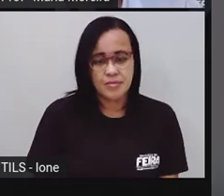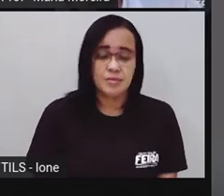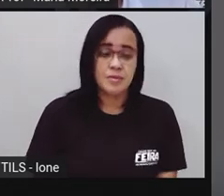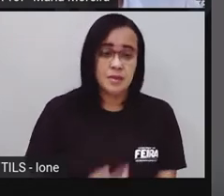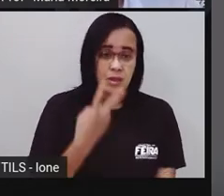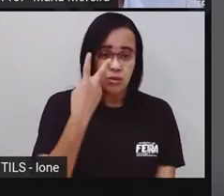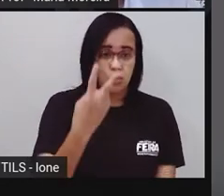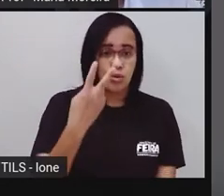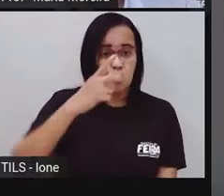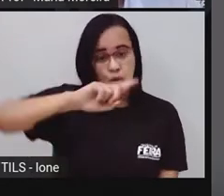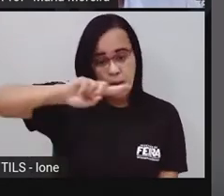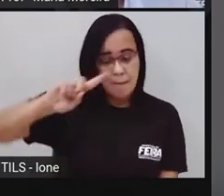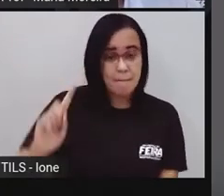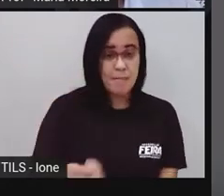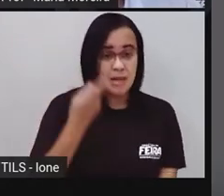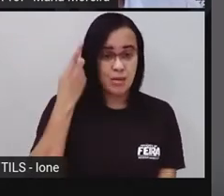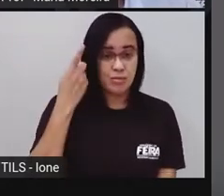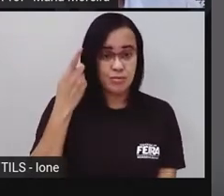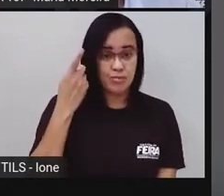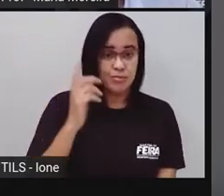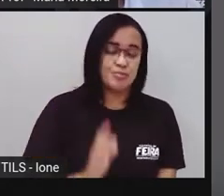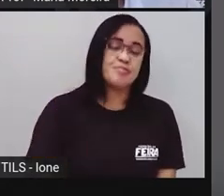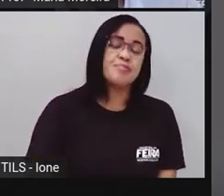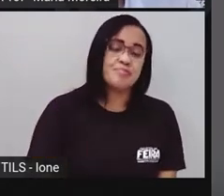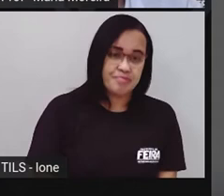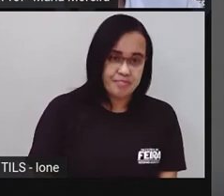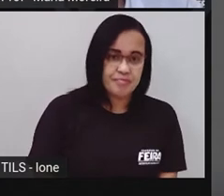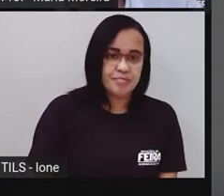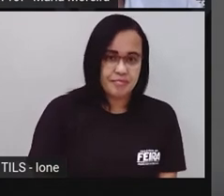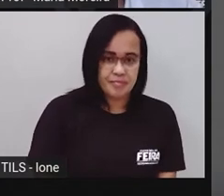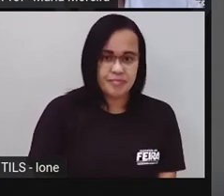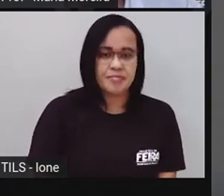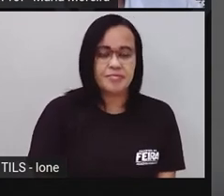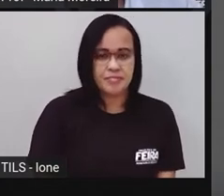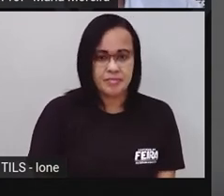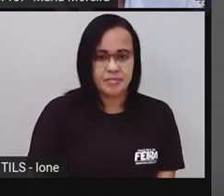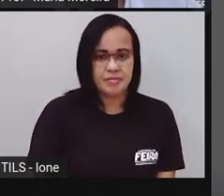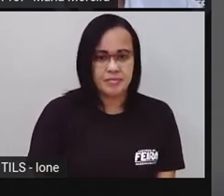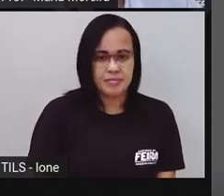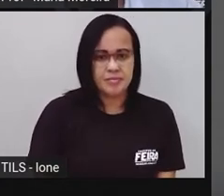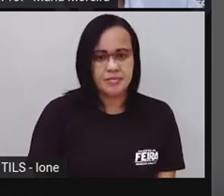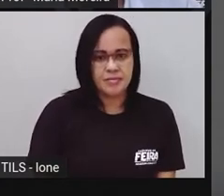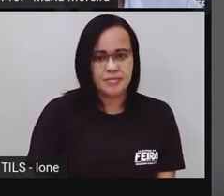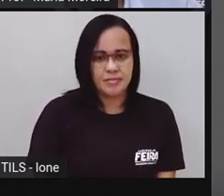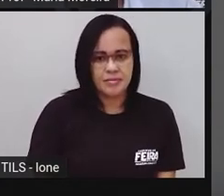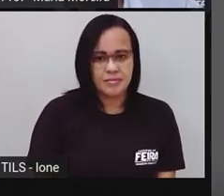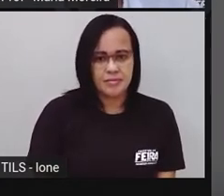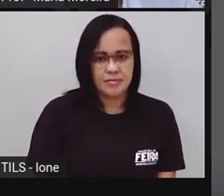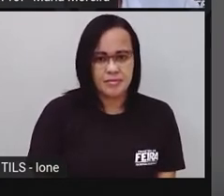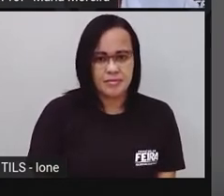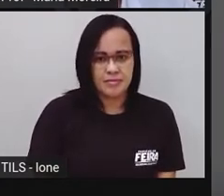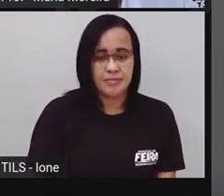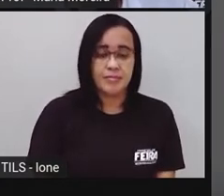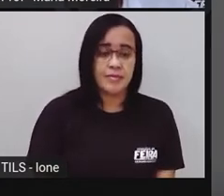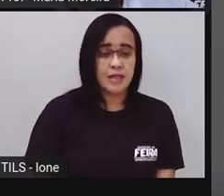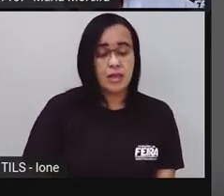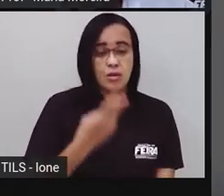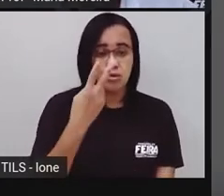2000 então a gente até aqui ó hoje r$ 2000